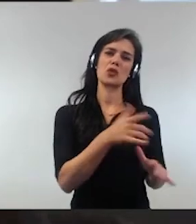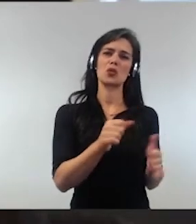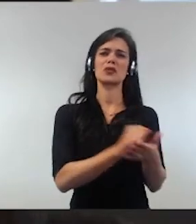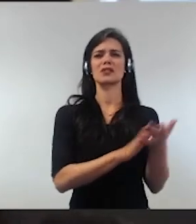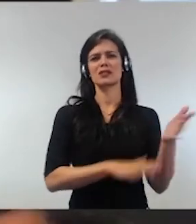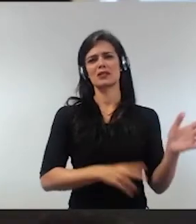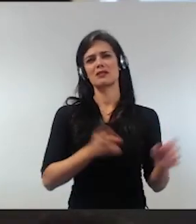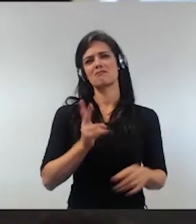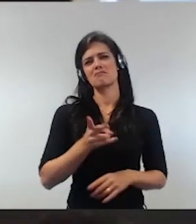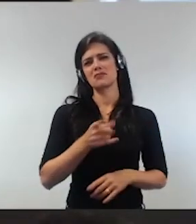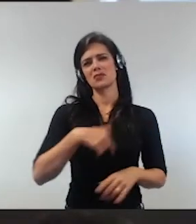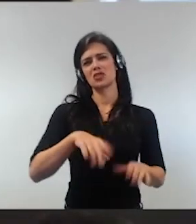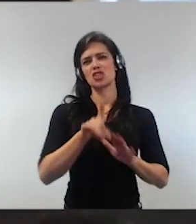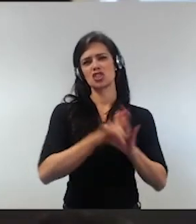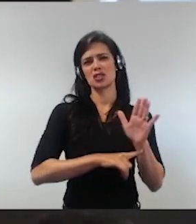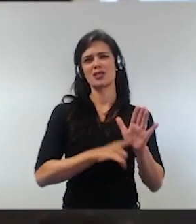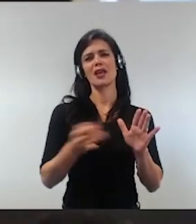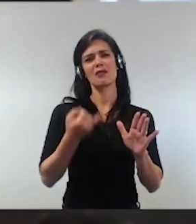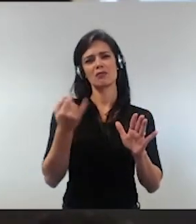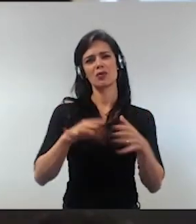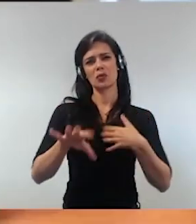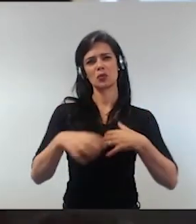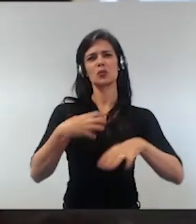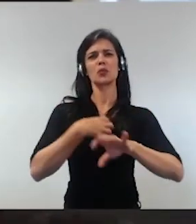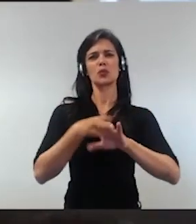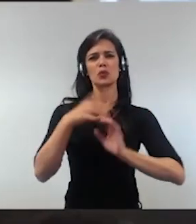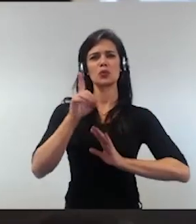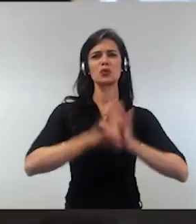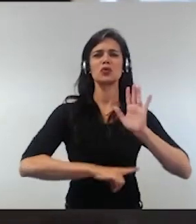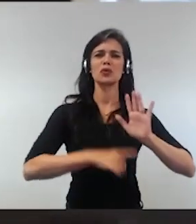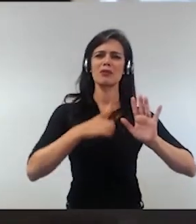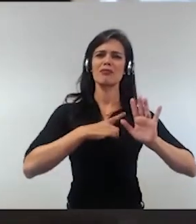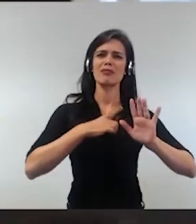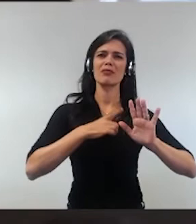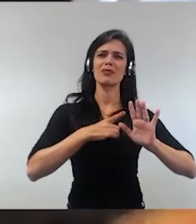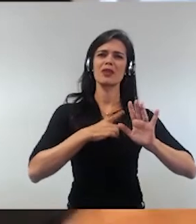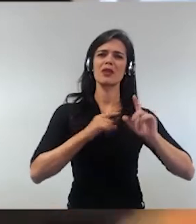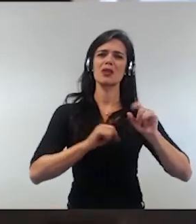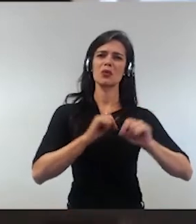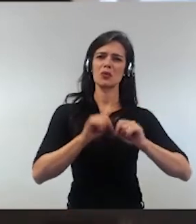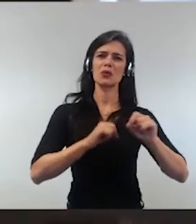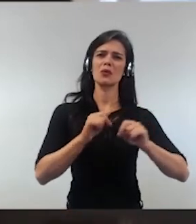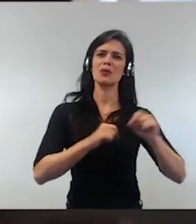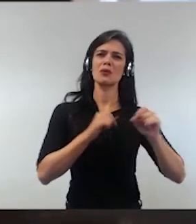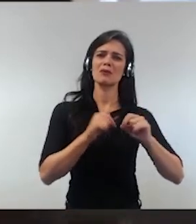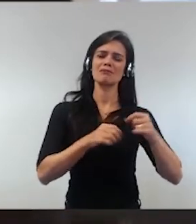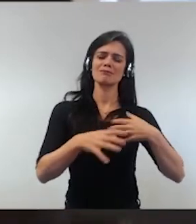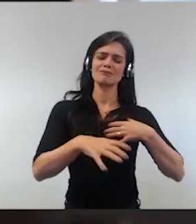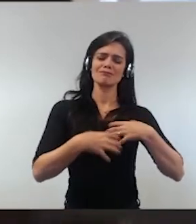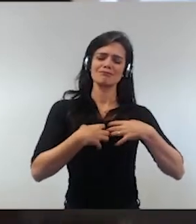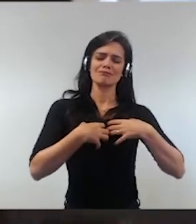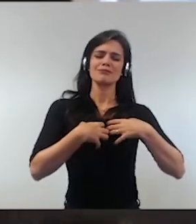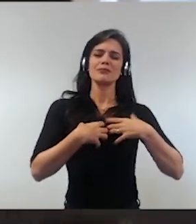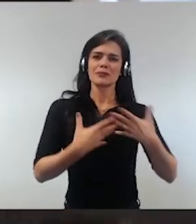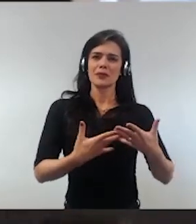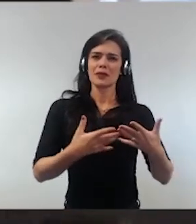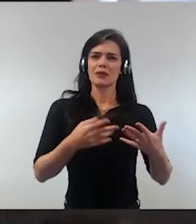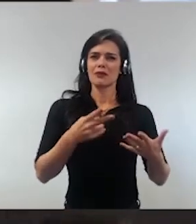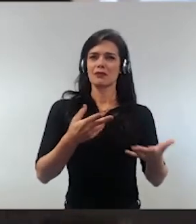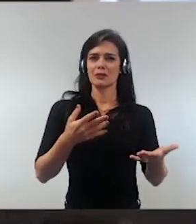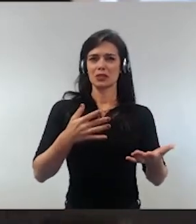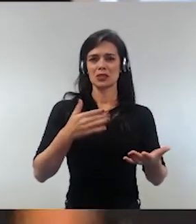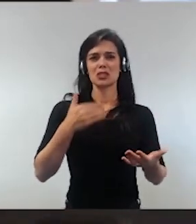atividades. Mesmo no nosso direito, a importância da empatia para o direito, seja do ponto de vista de quem julga ou do ponto de vista de quem está advogando,